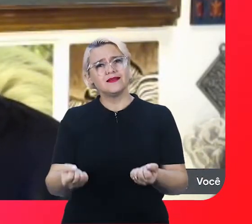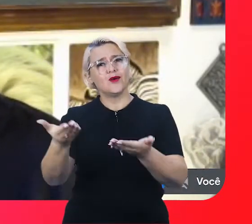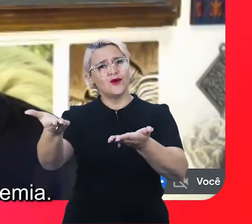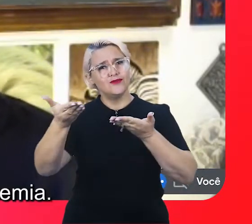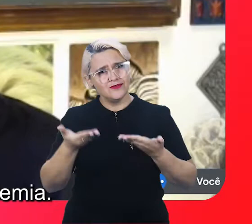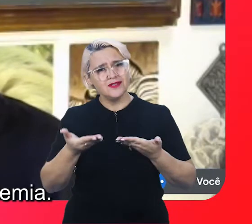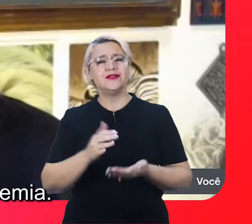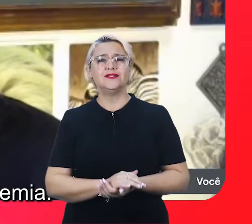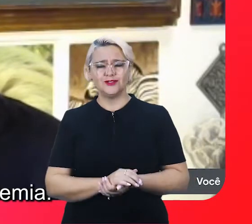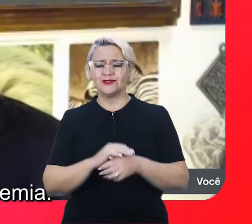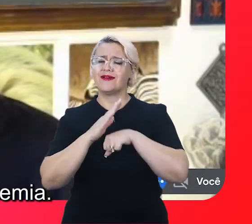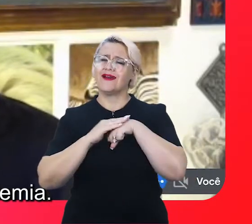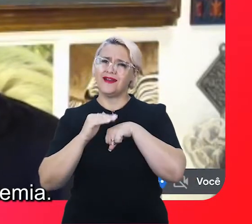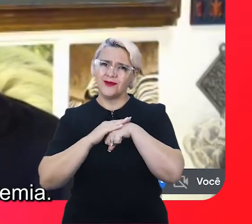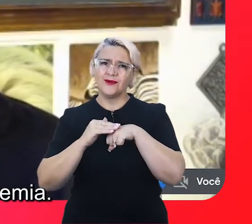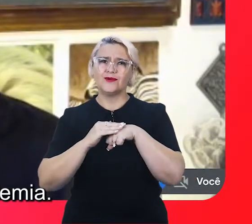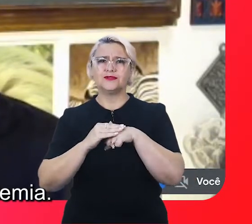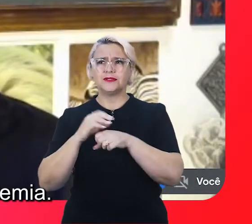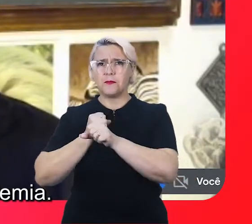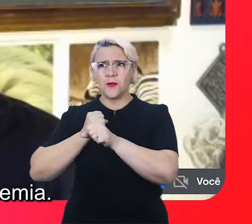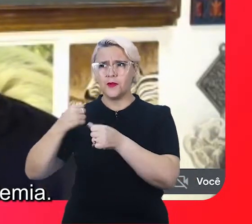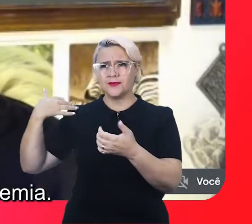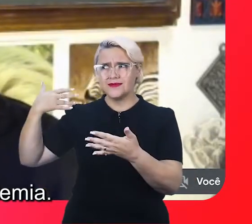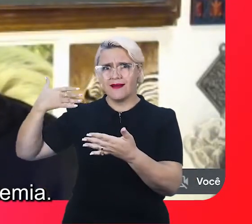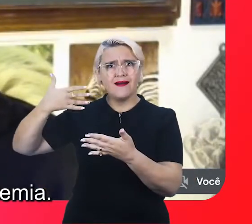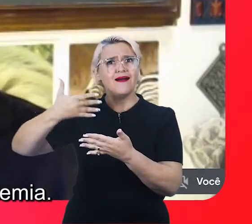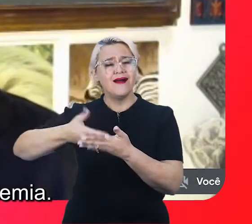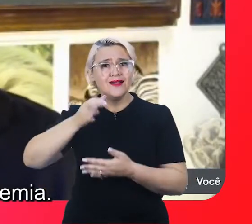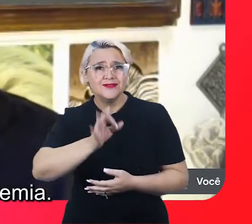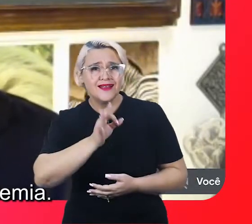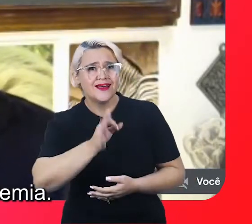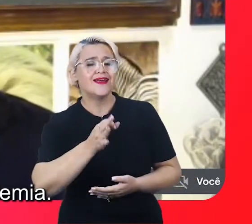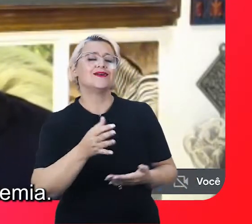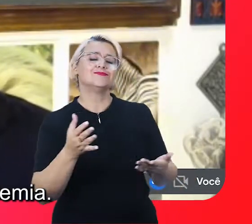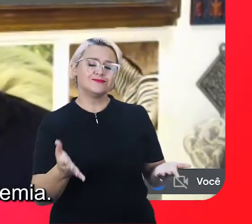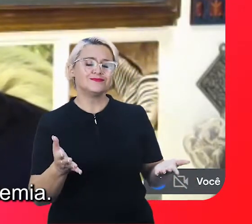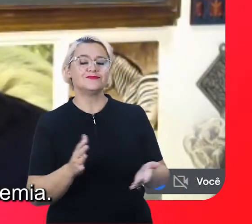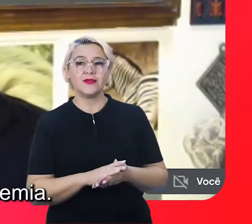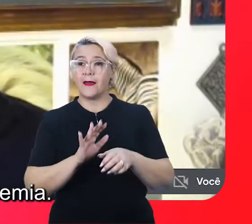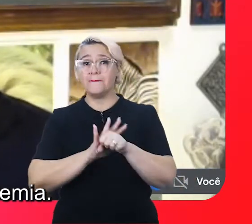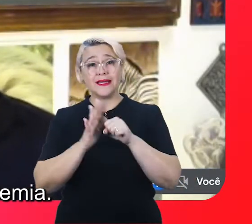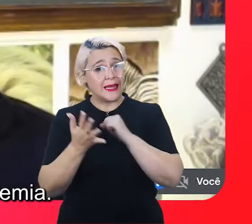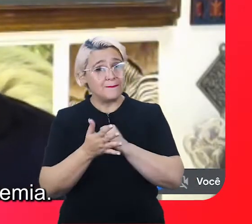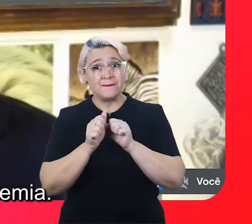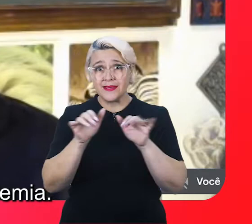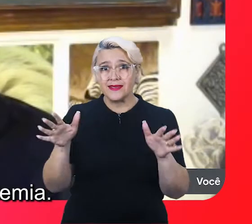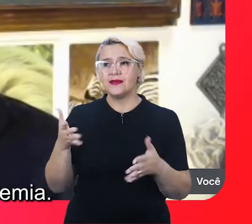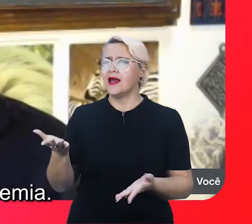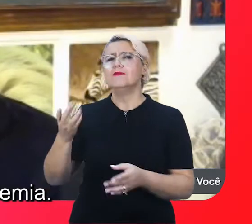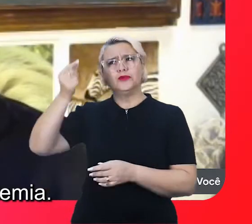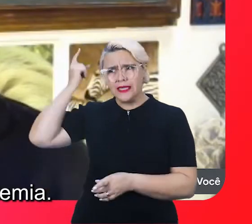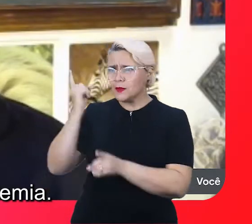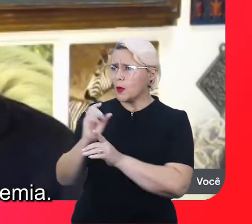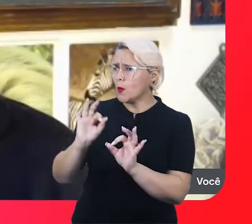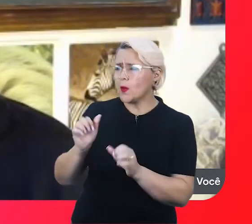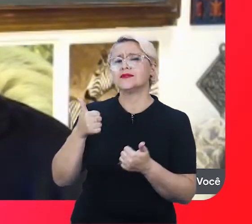convite carinhoso, depois de tantos anos, né? Pois é, um Pandemia, tempão que mais a gente não vida, encontra,